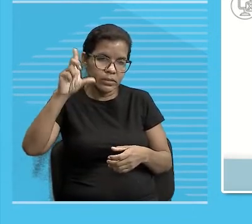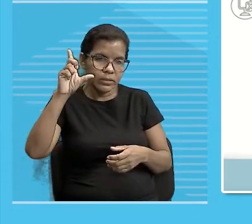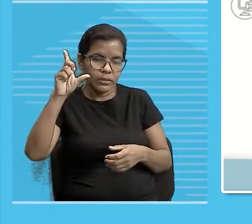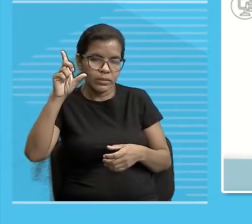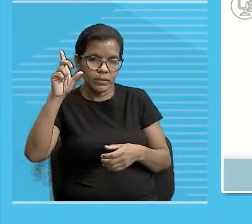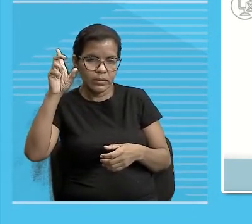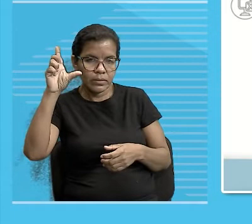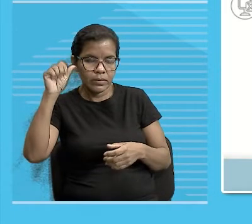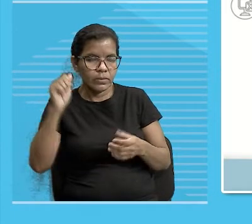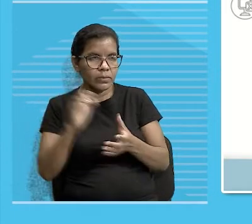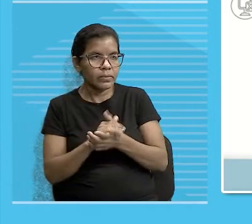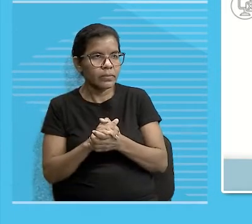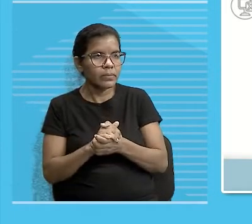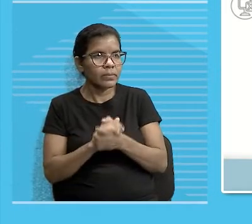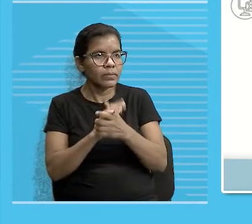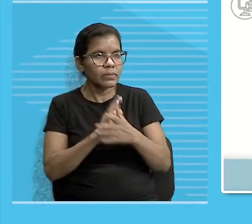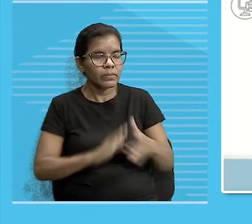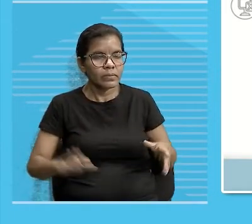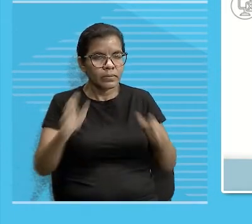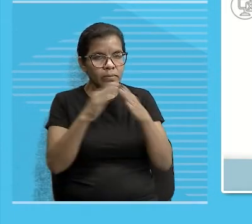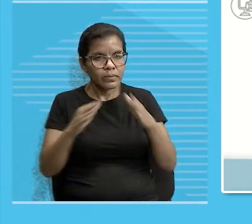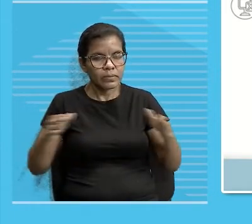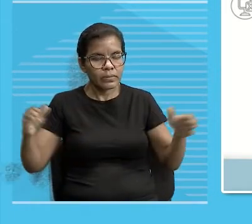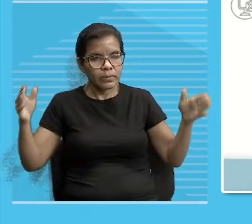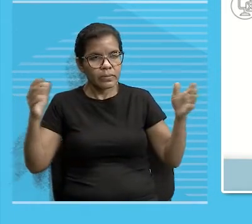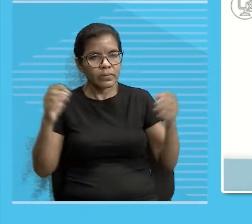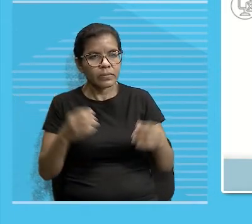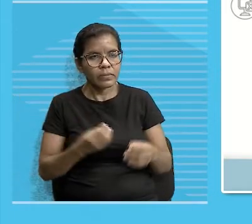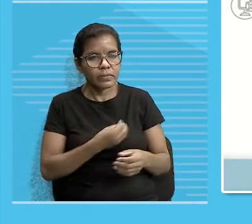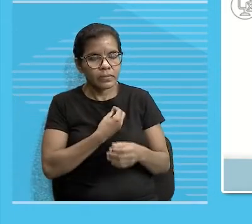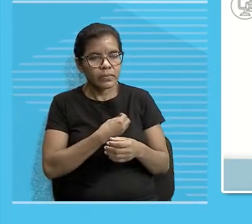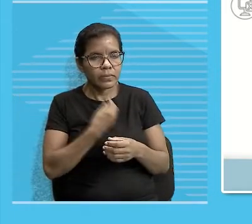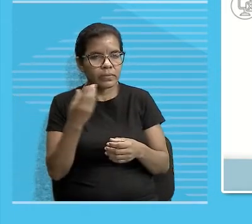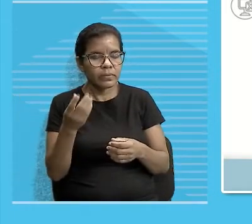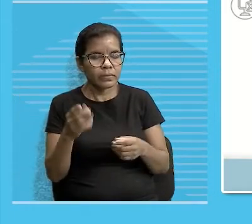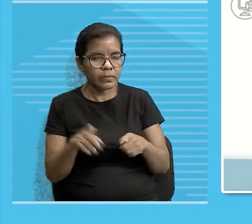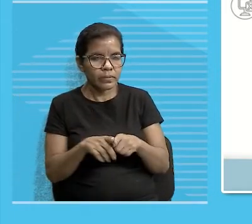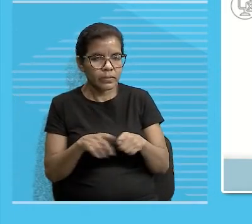Tá? Olha aí, gesto amplo e dramático, vida e morte.